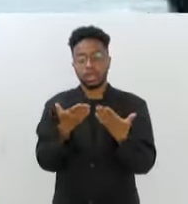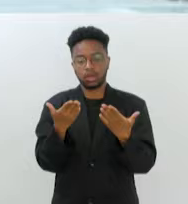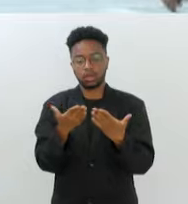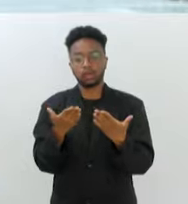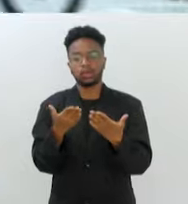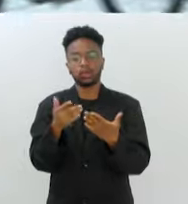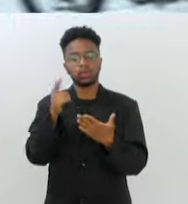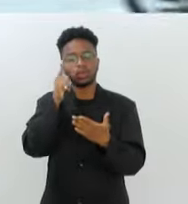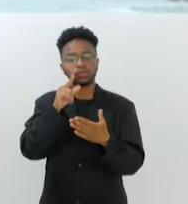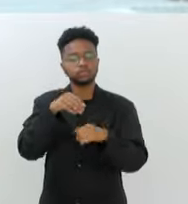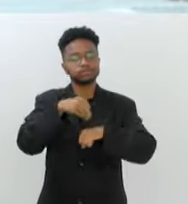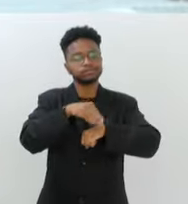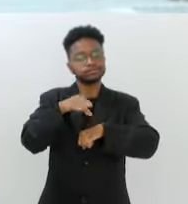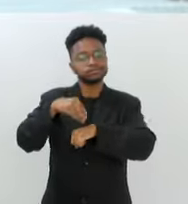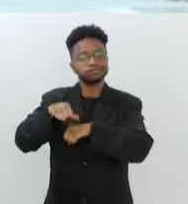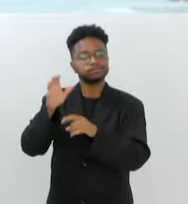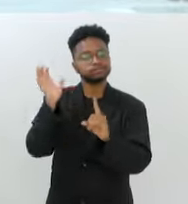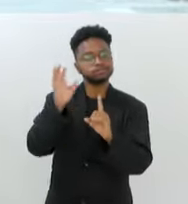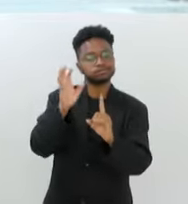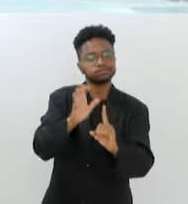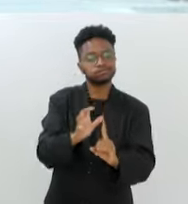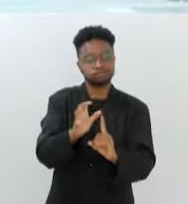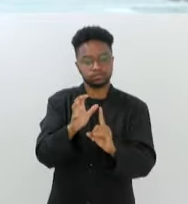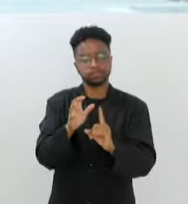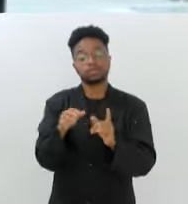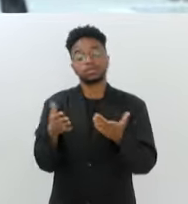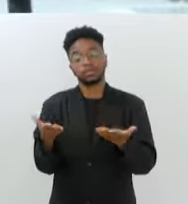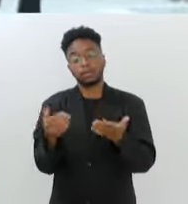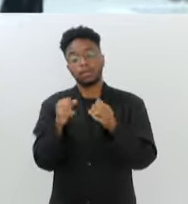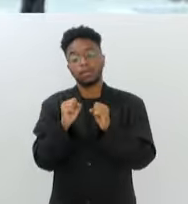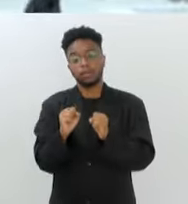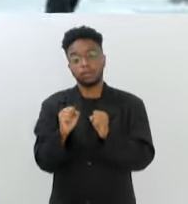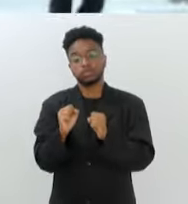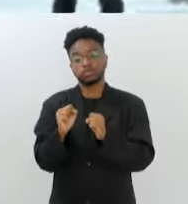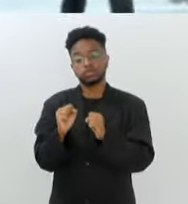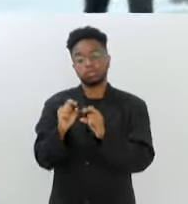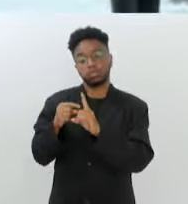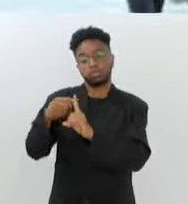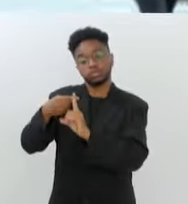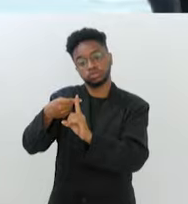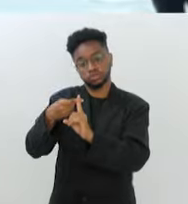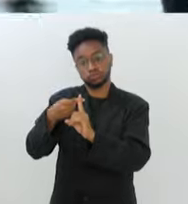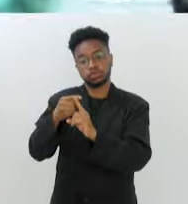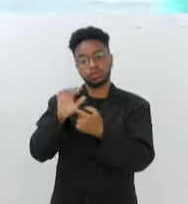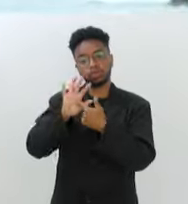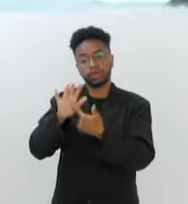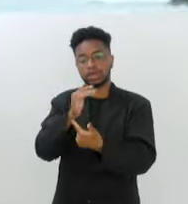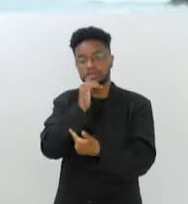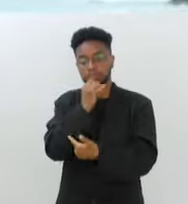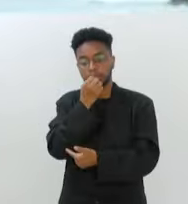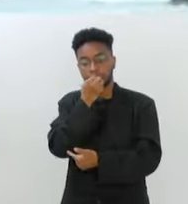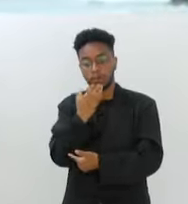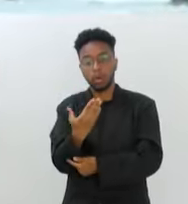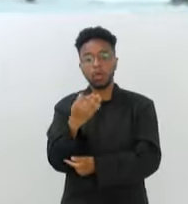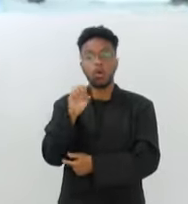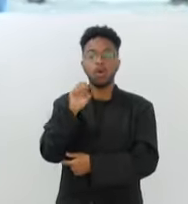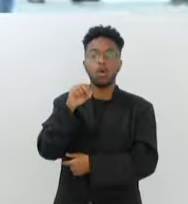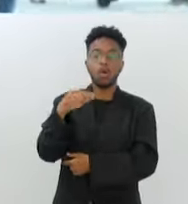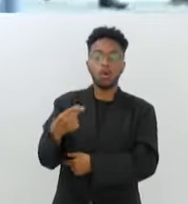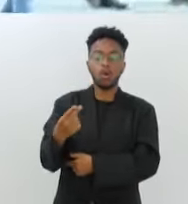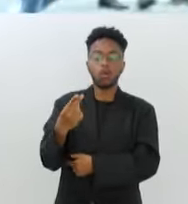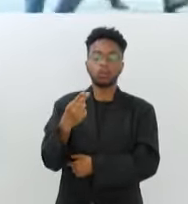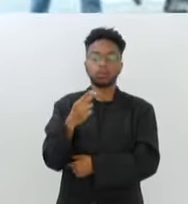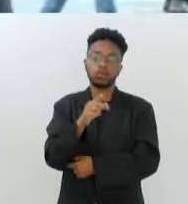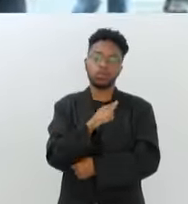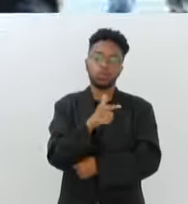Então, eles se tornaram pessoas que influenciam e podem influenciar tanto para um lado positivo, como bons exemplos, ou para o lado que não é tão